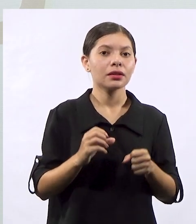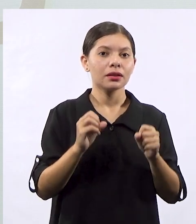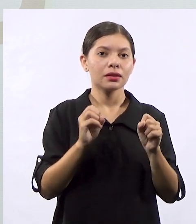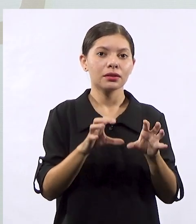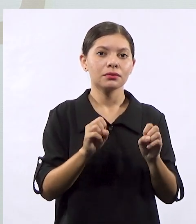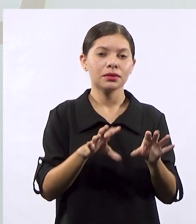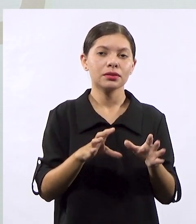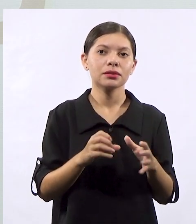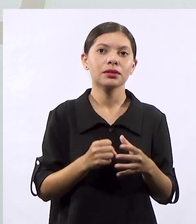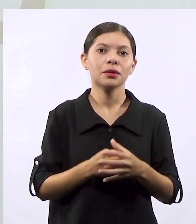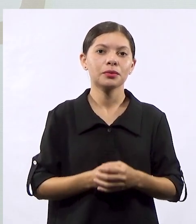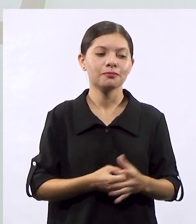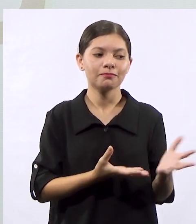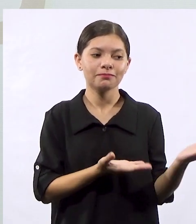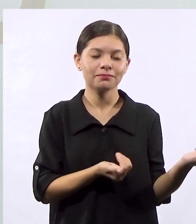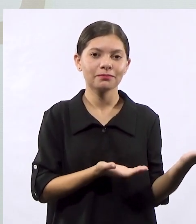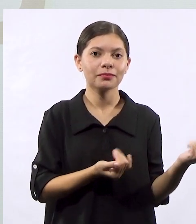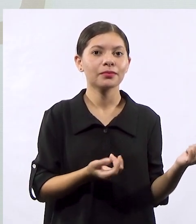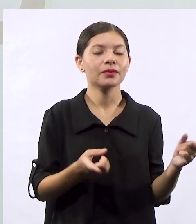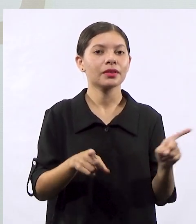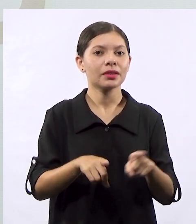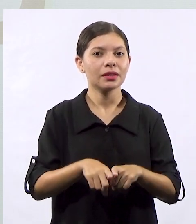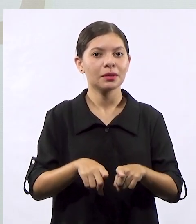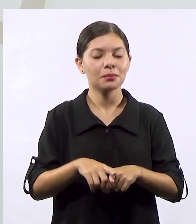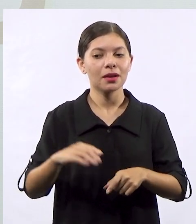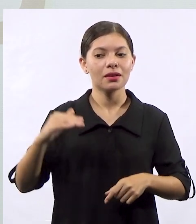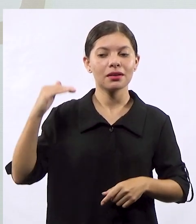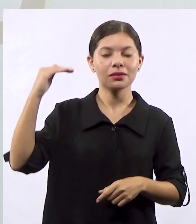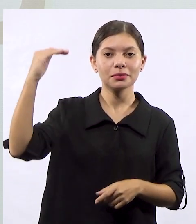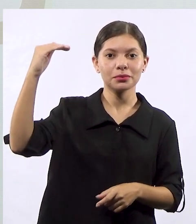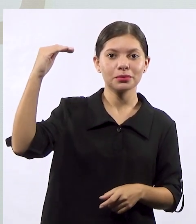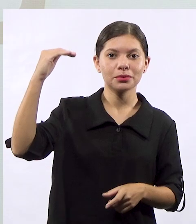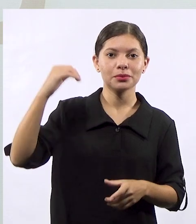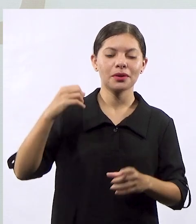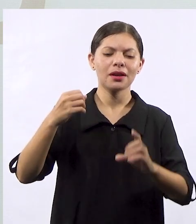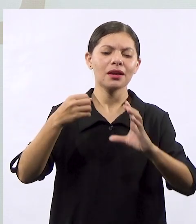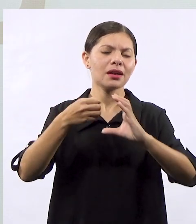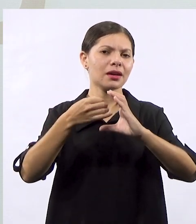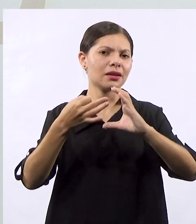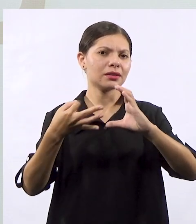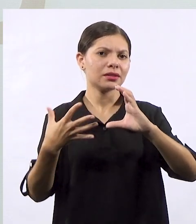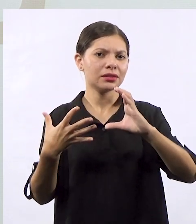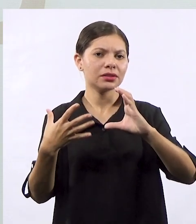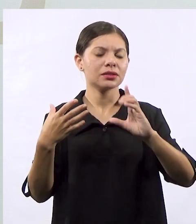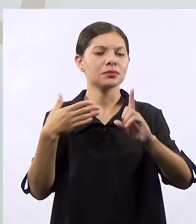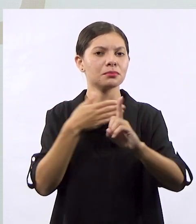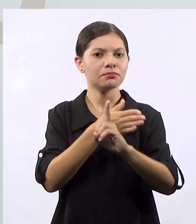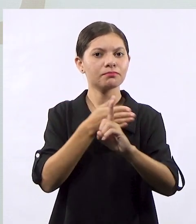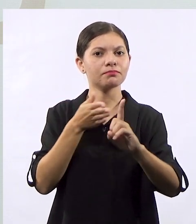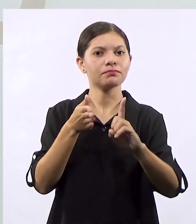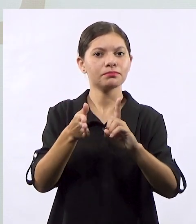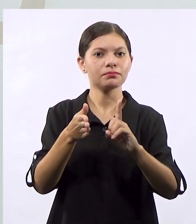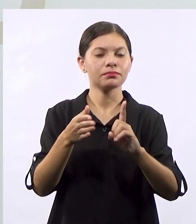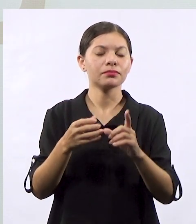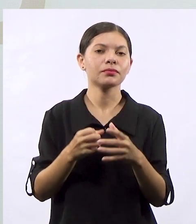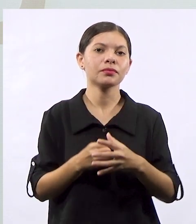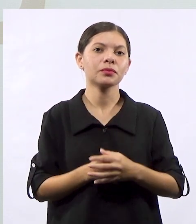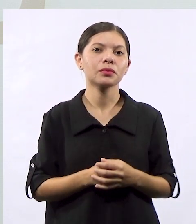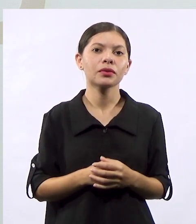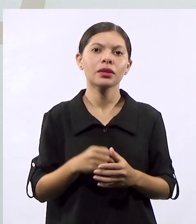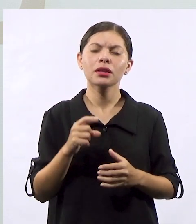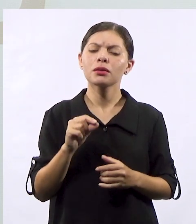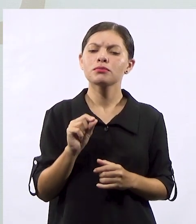educação de jovens e adultos, que também são caracterizadas como modalidades, ou seja,